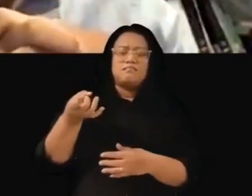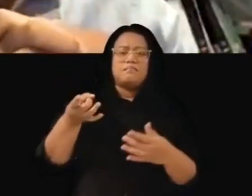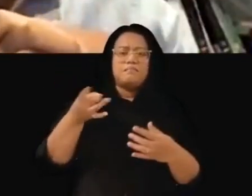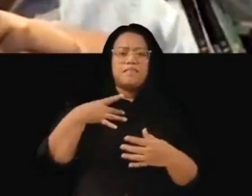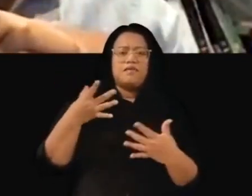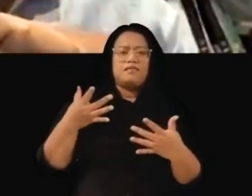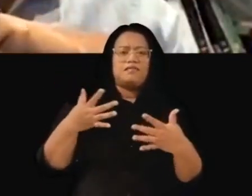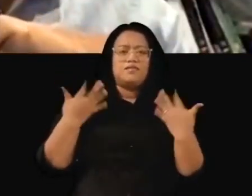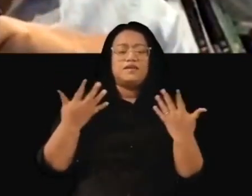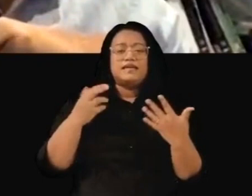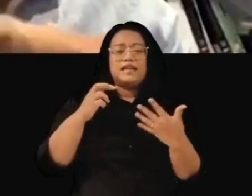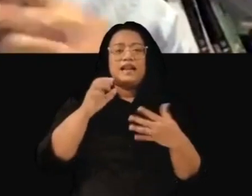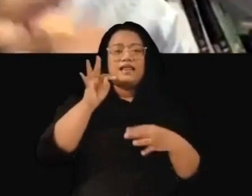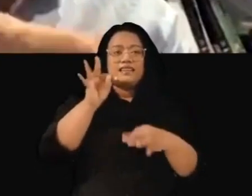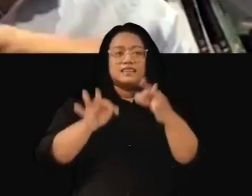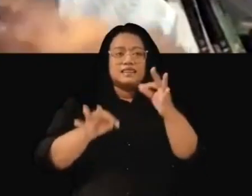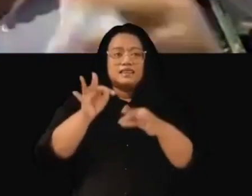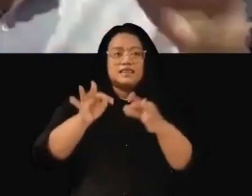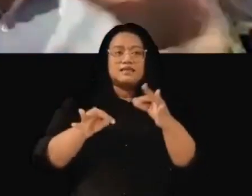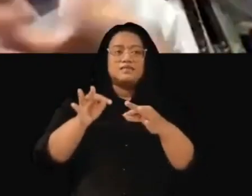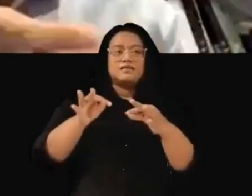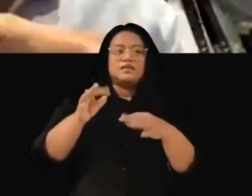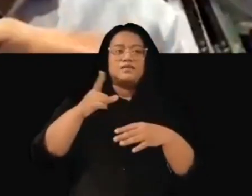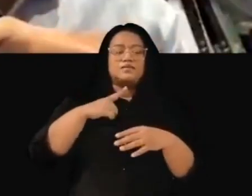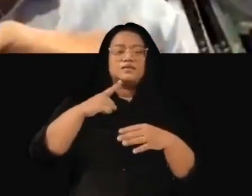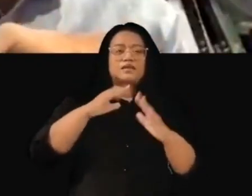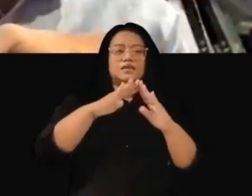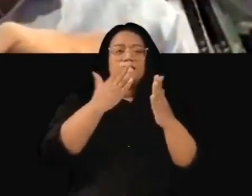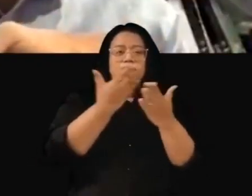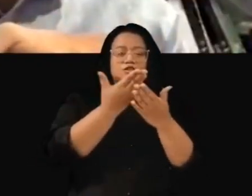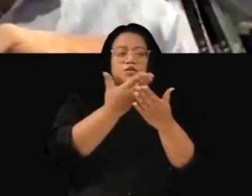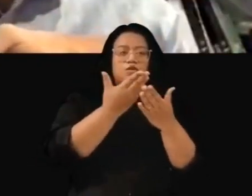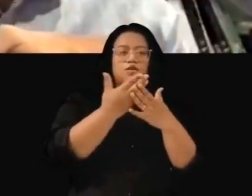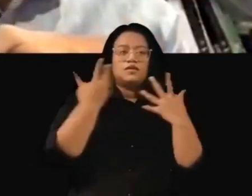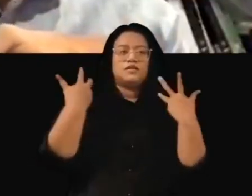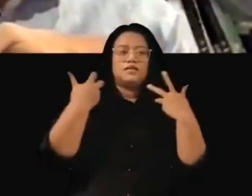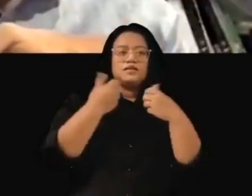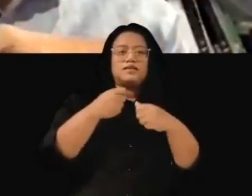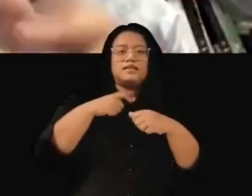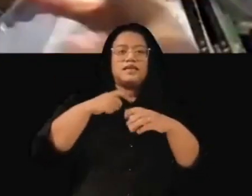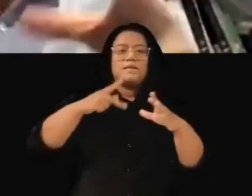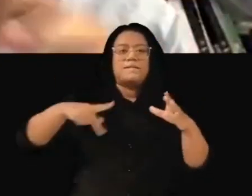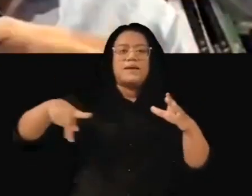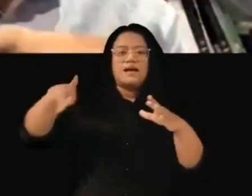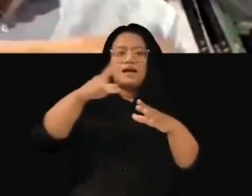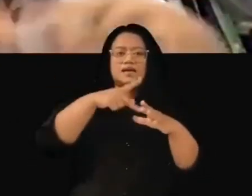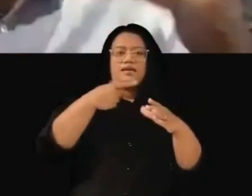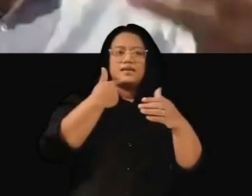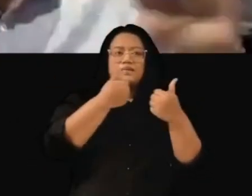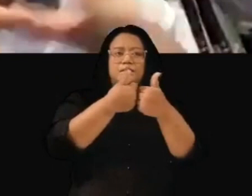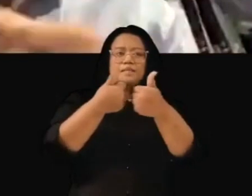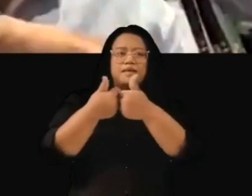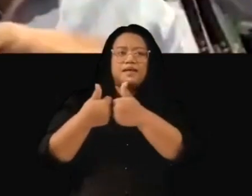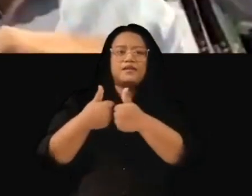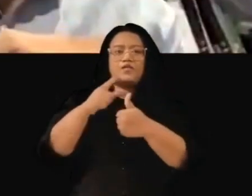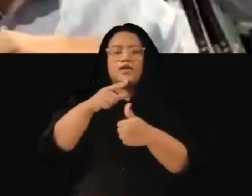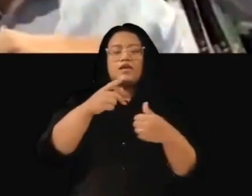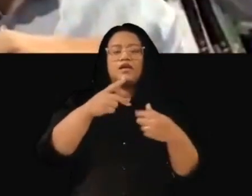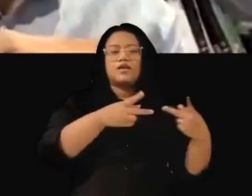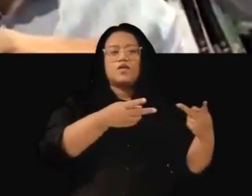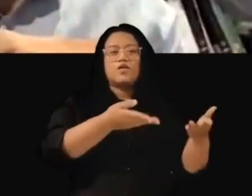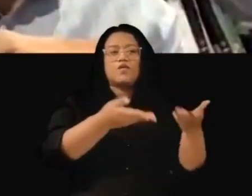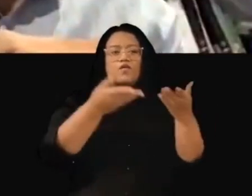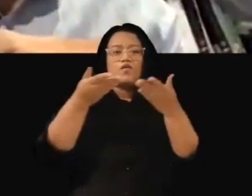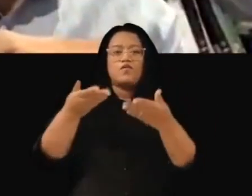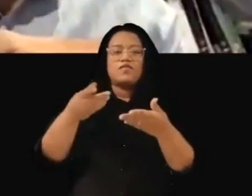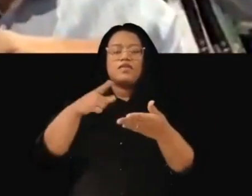o próprio tribunal está instalado, a escola, desculpe, está junto ao Parque Trianon. Convido você, se eu tivesse aí, a convidá-los para fazer uma volta lá no Parque Trianon,